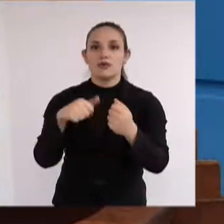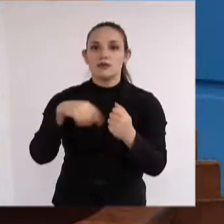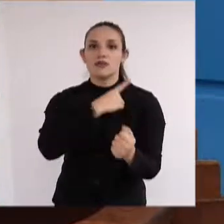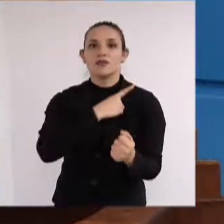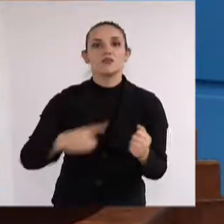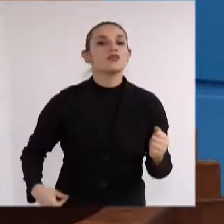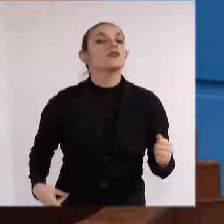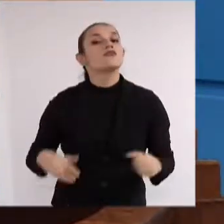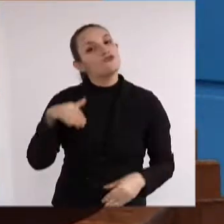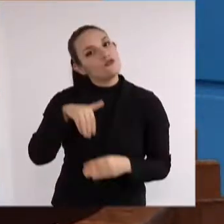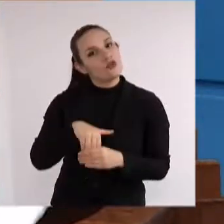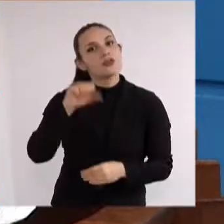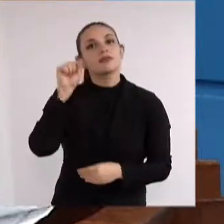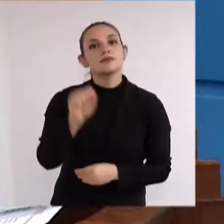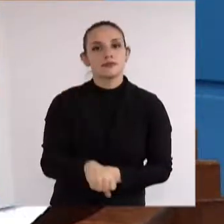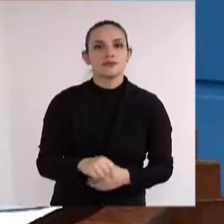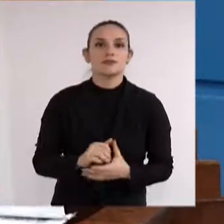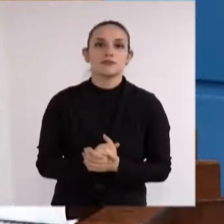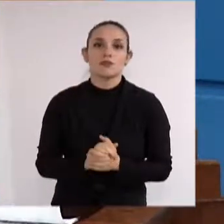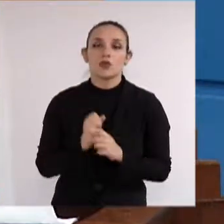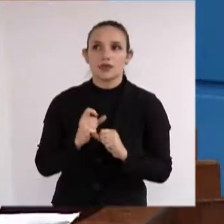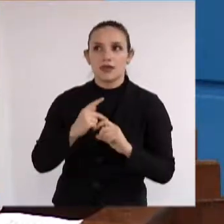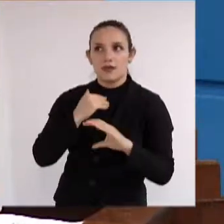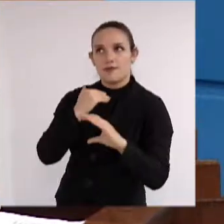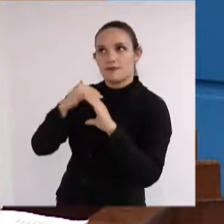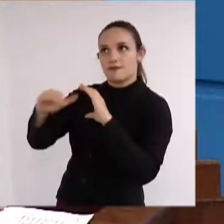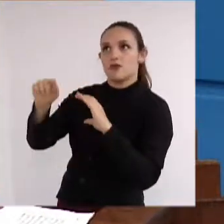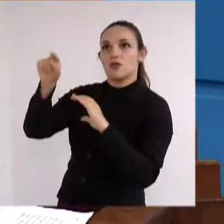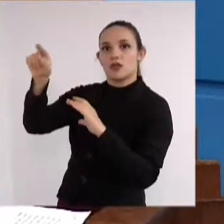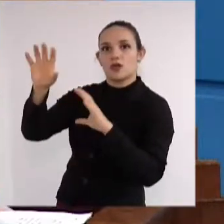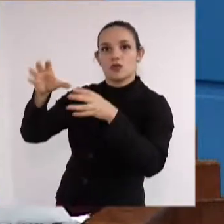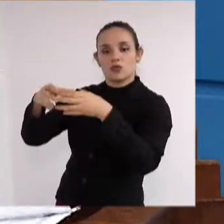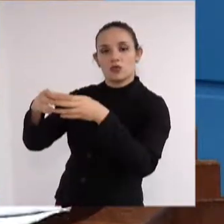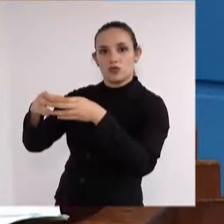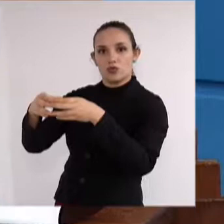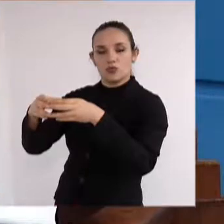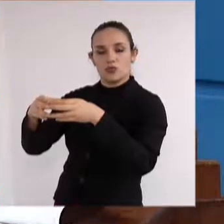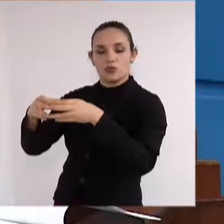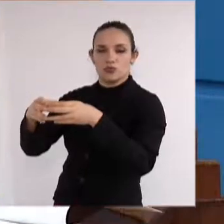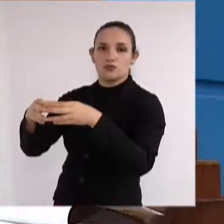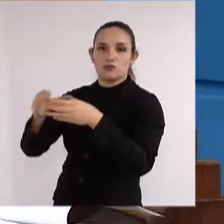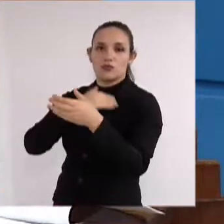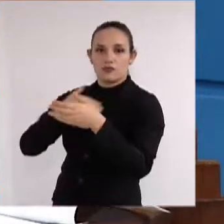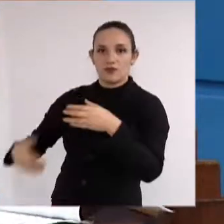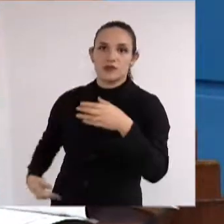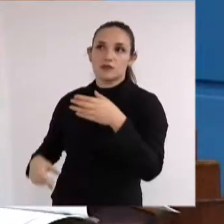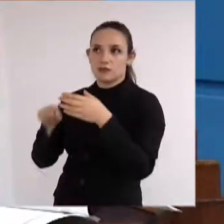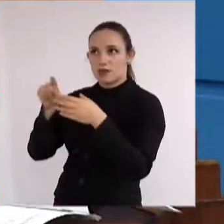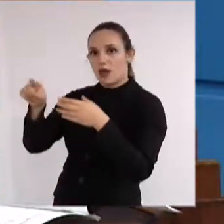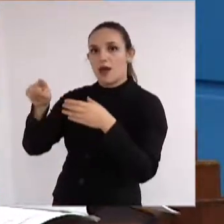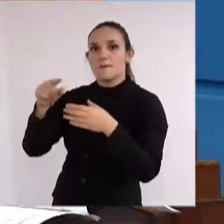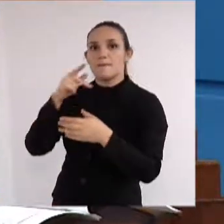casa. Foi para o governo e a PGE deu parecer contrário